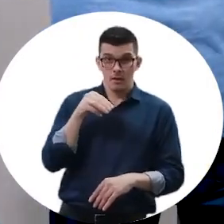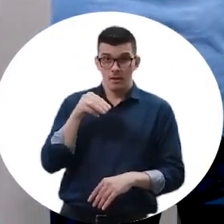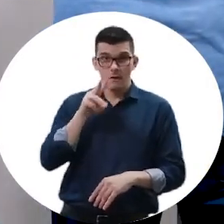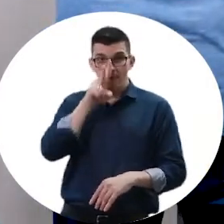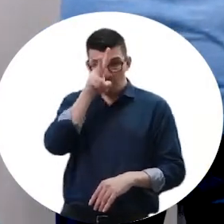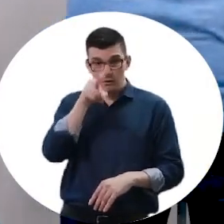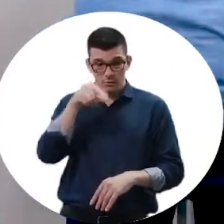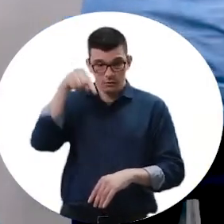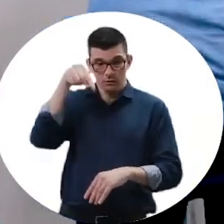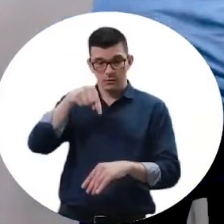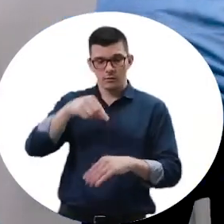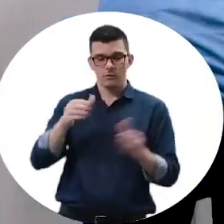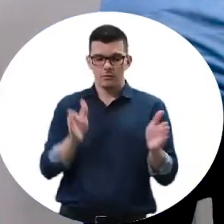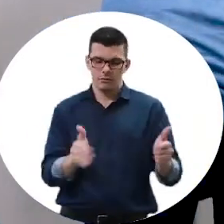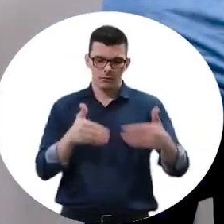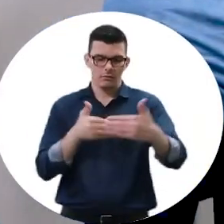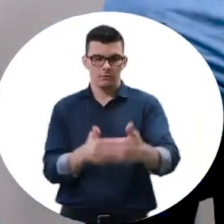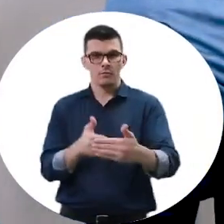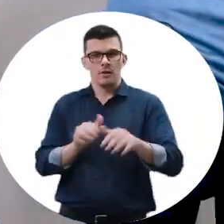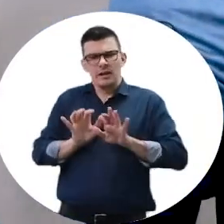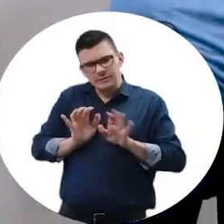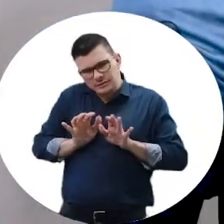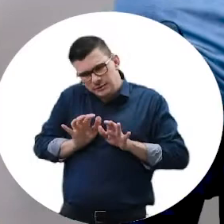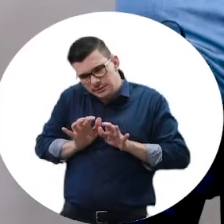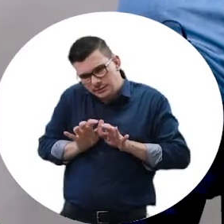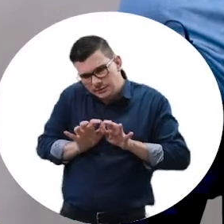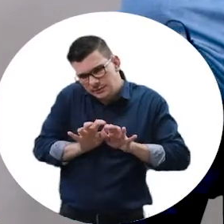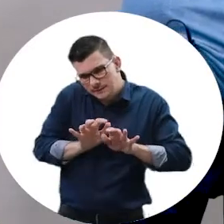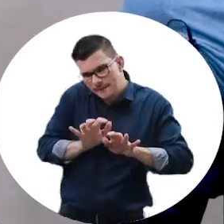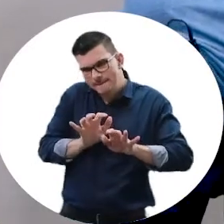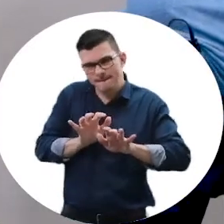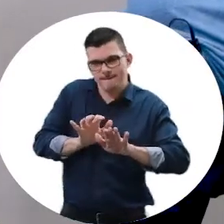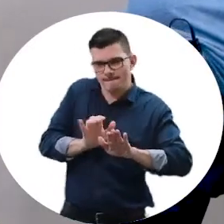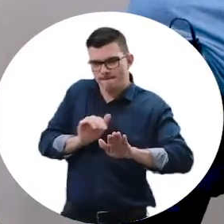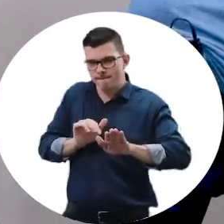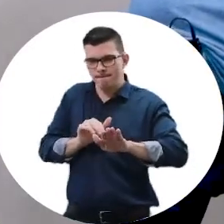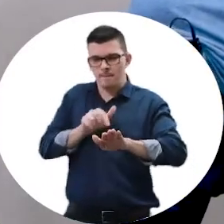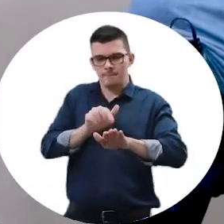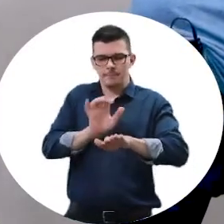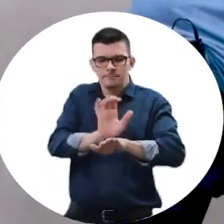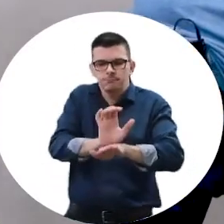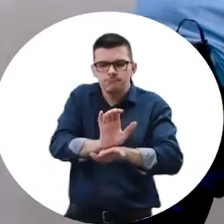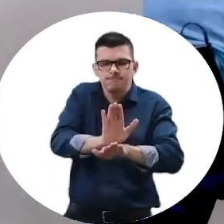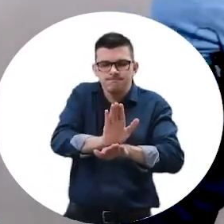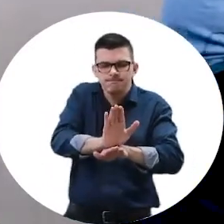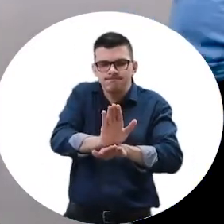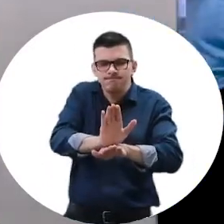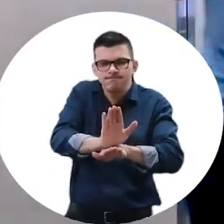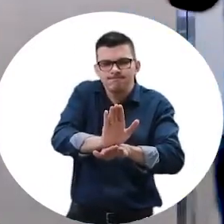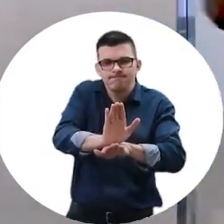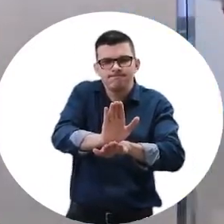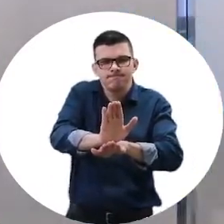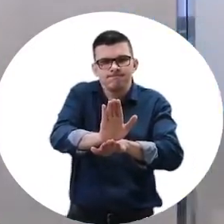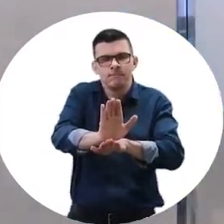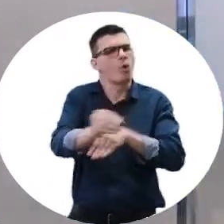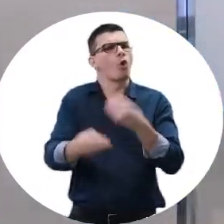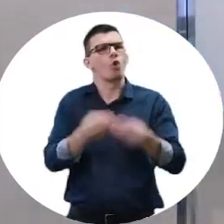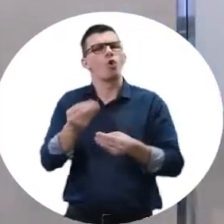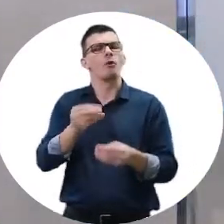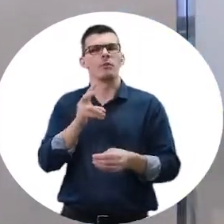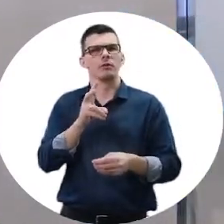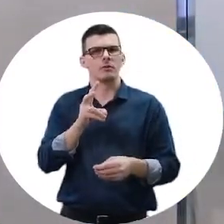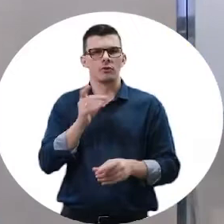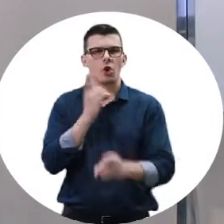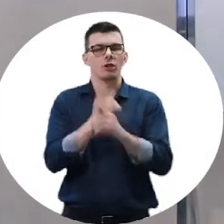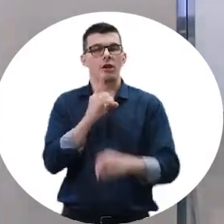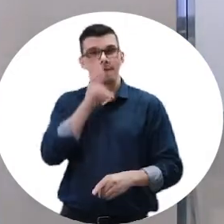F, essa força F e esse bloco adquirir uma aceleração de 2 metros por segundo ao quadrado, como que eu faço para achar